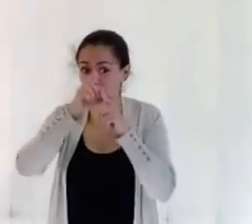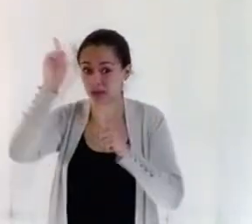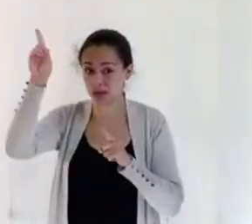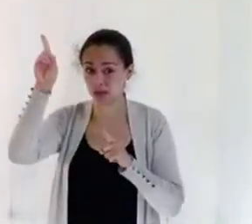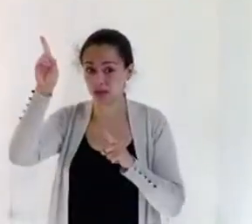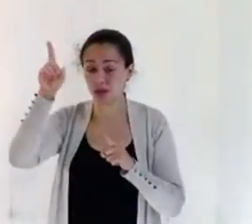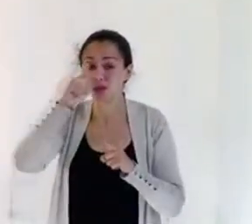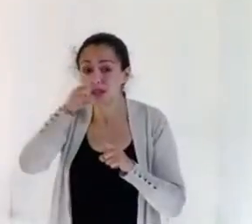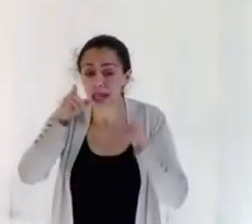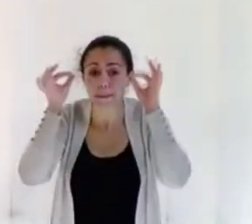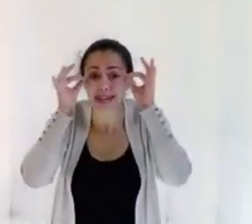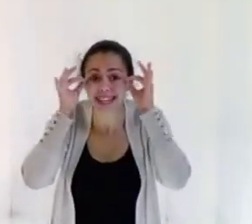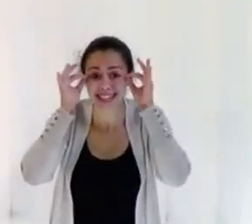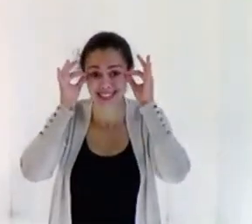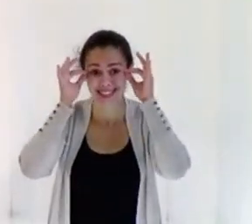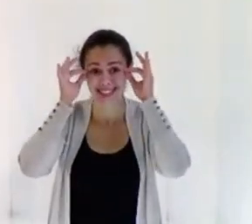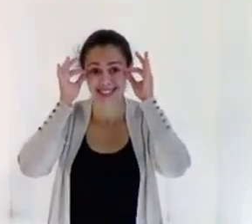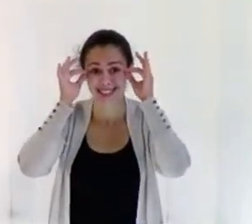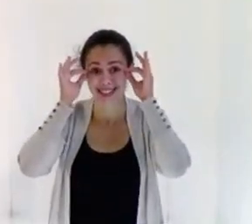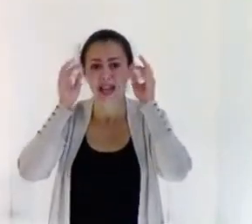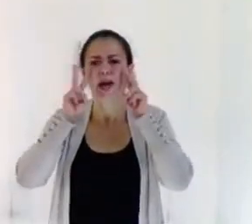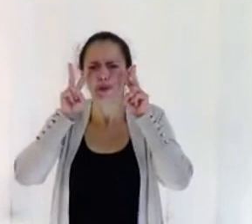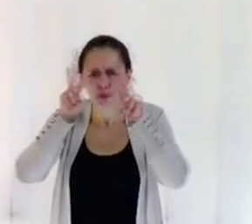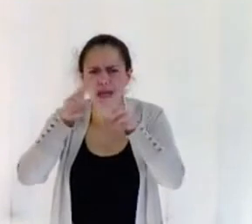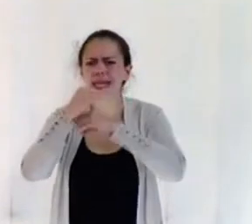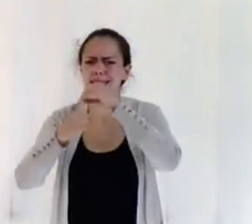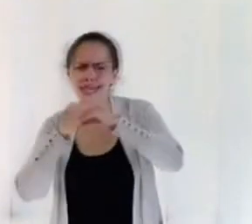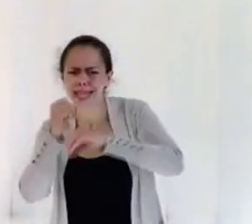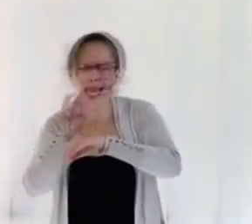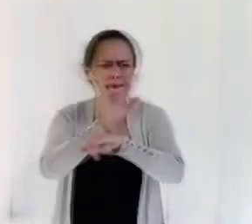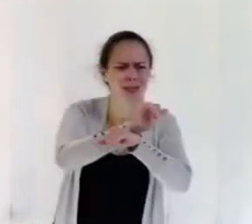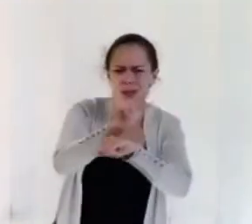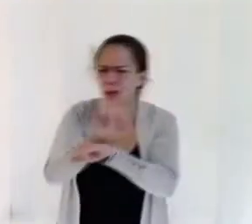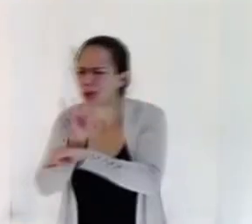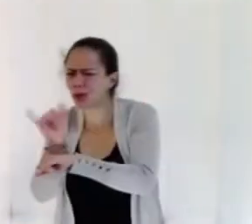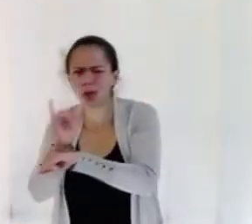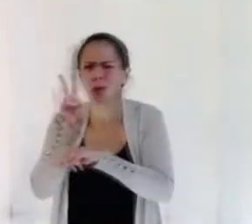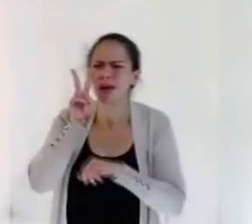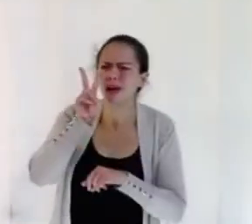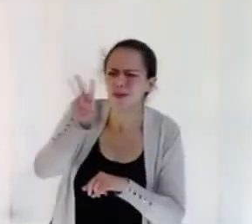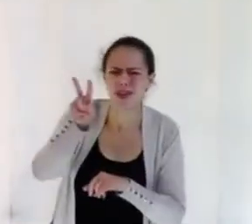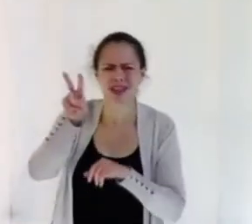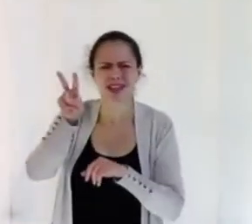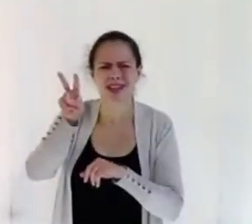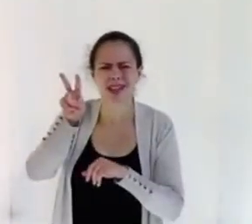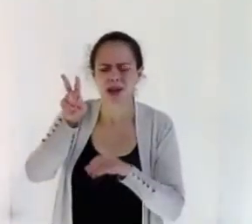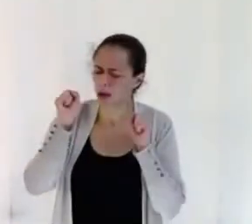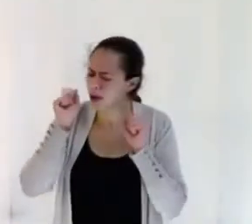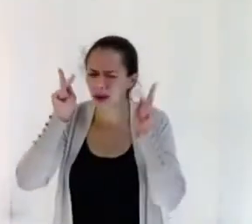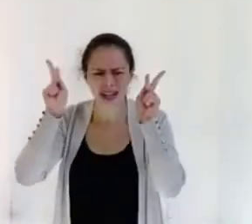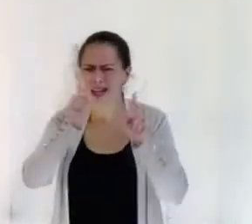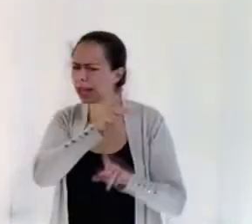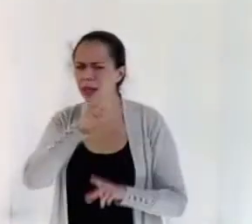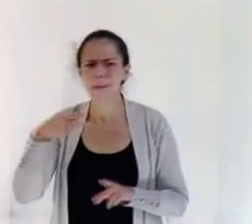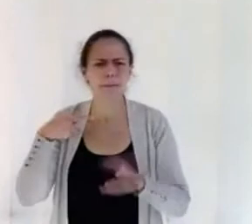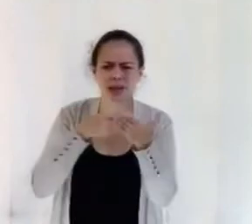você é que você escute sim esses grandes homens, mas não esqueça que é o pastor local que chora com você. É o pastor local